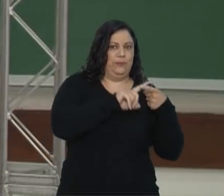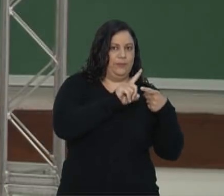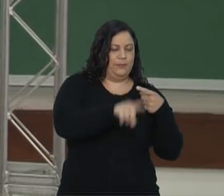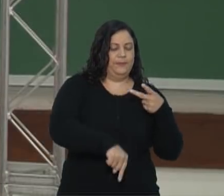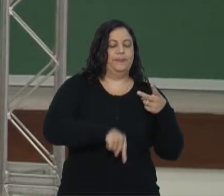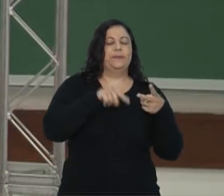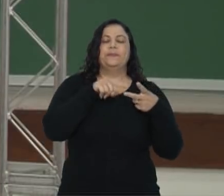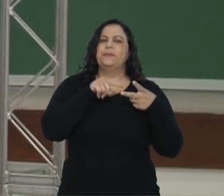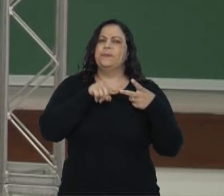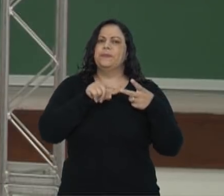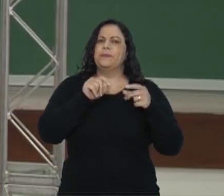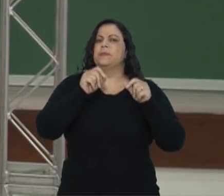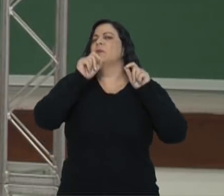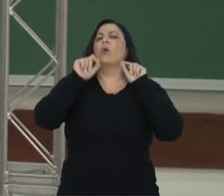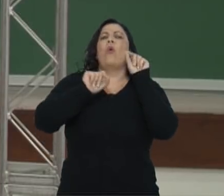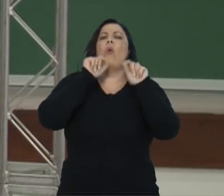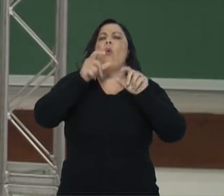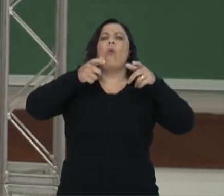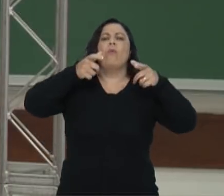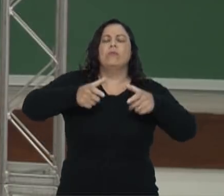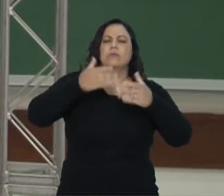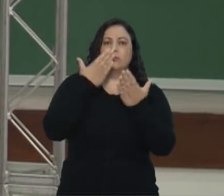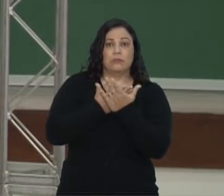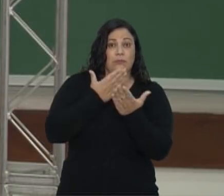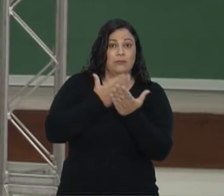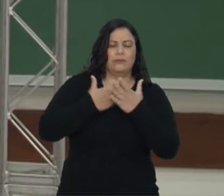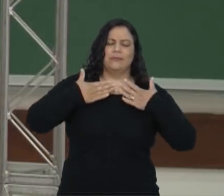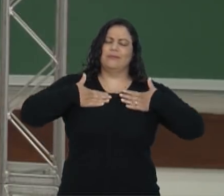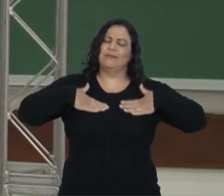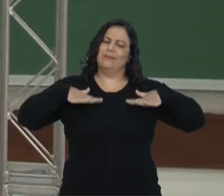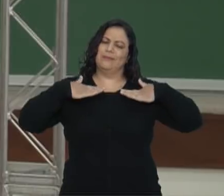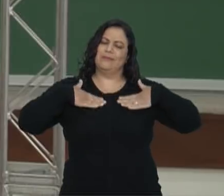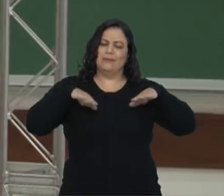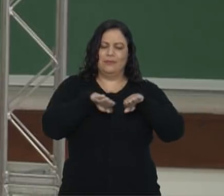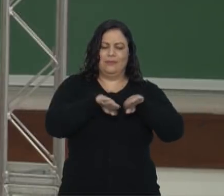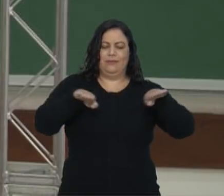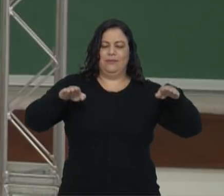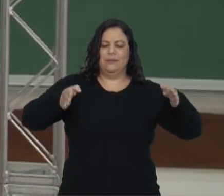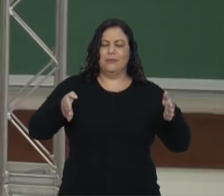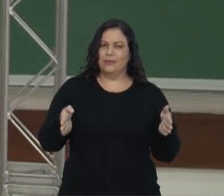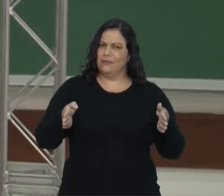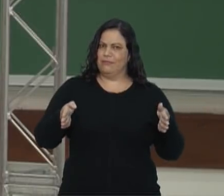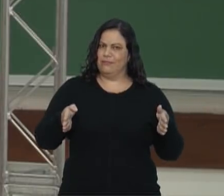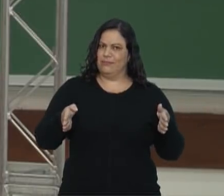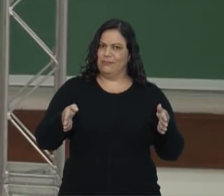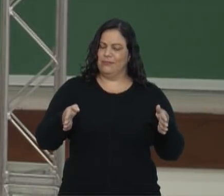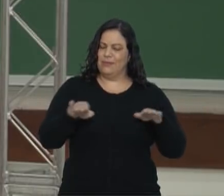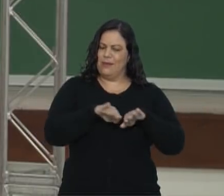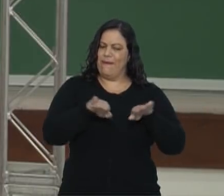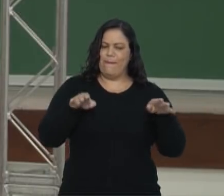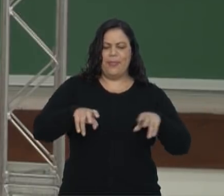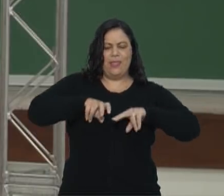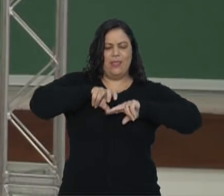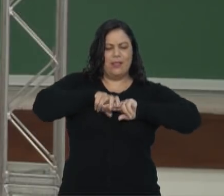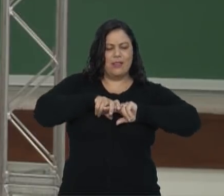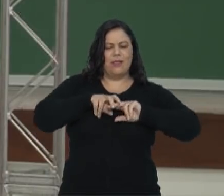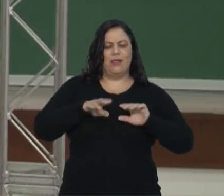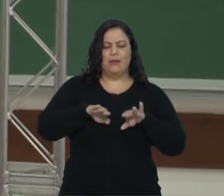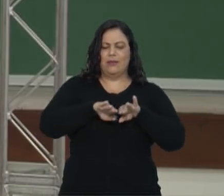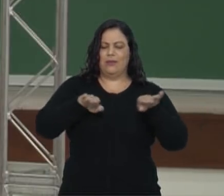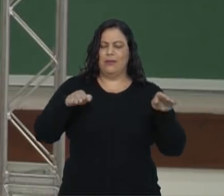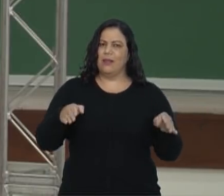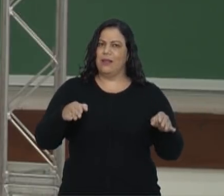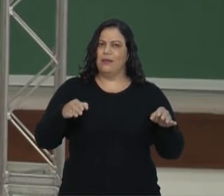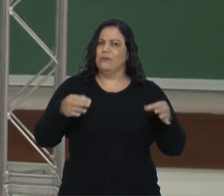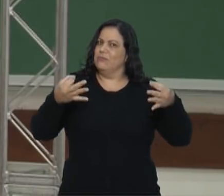Onde você está estudando? Você está com uma tranquilidade? Você tem uma escrivaninha, uma mesa, um lugar adequado para